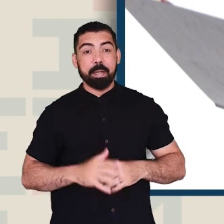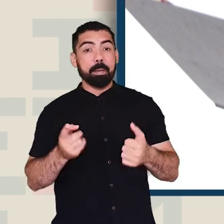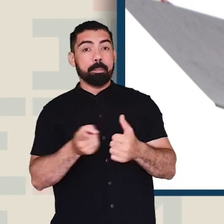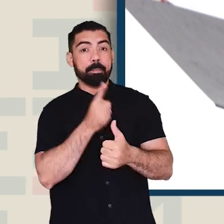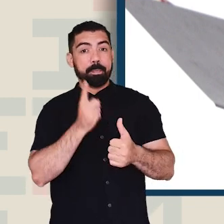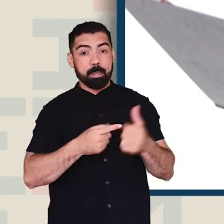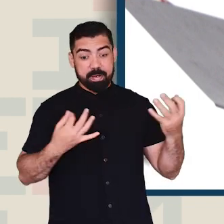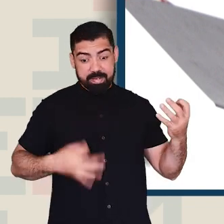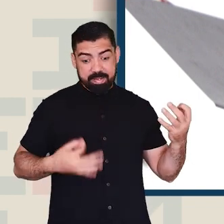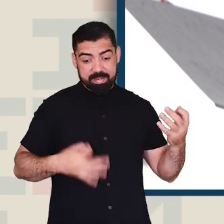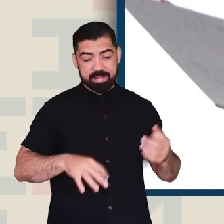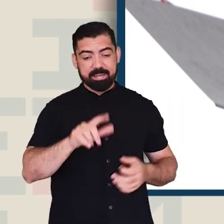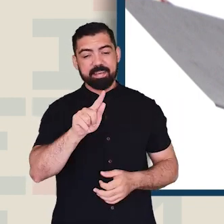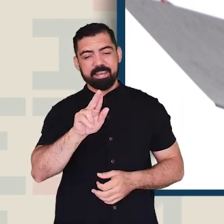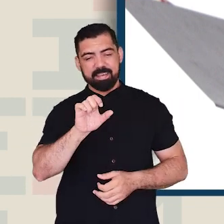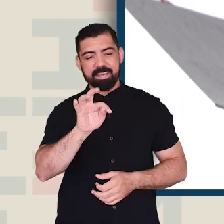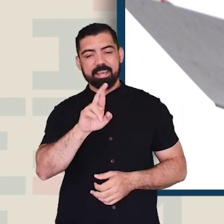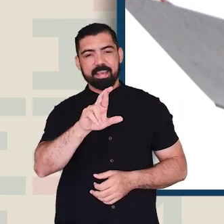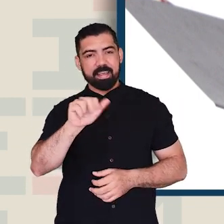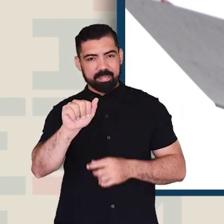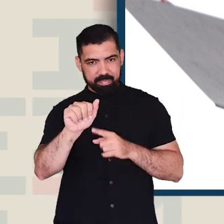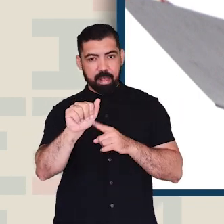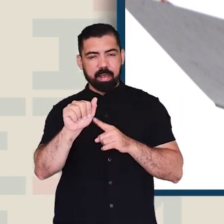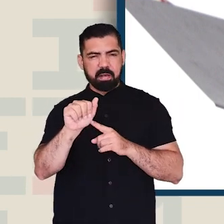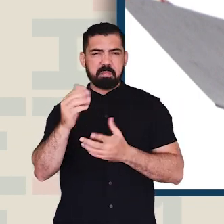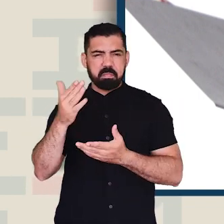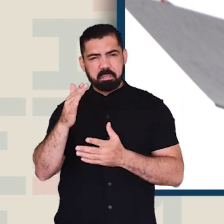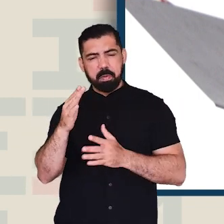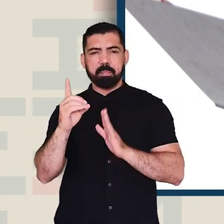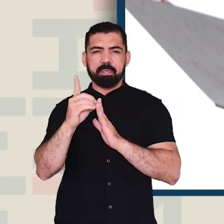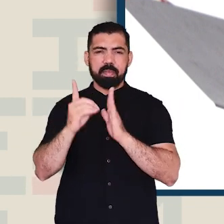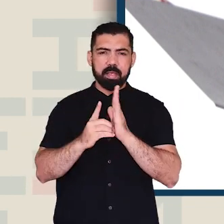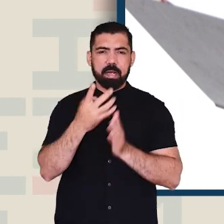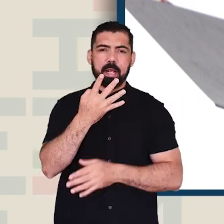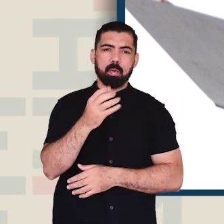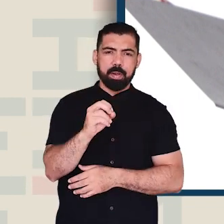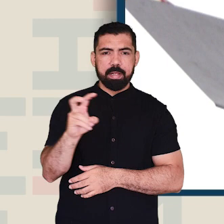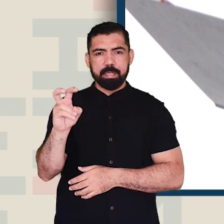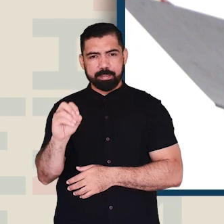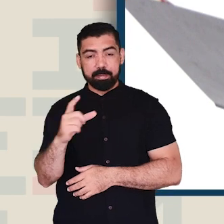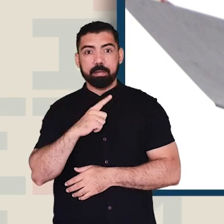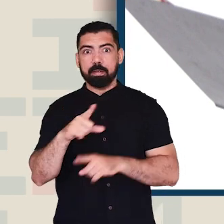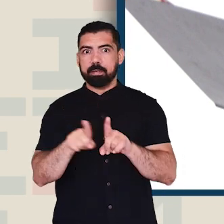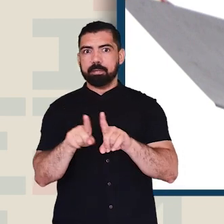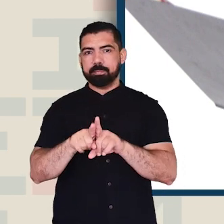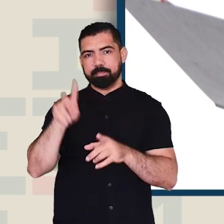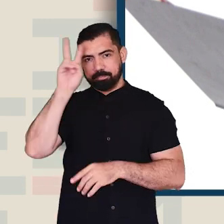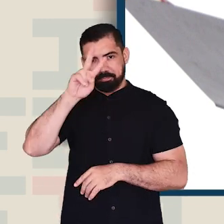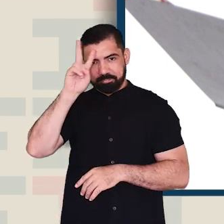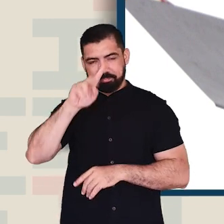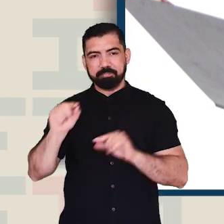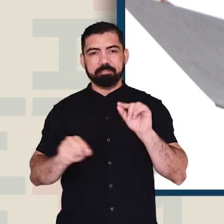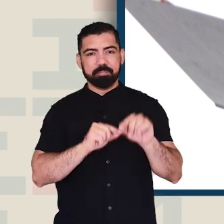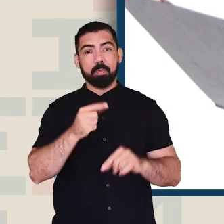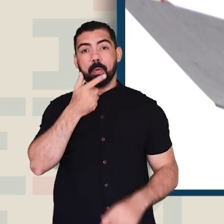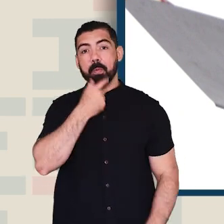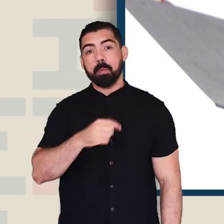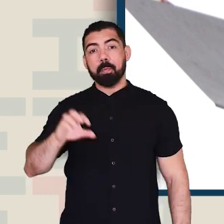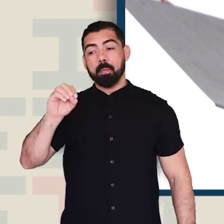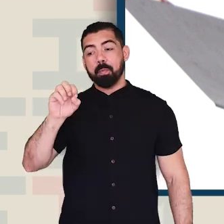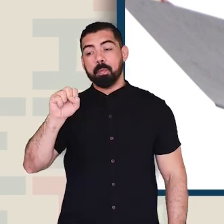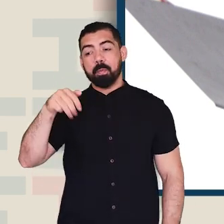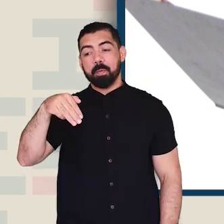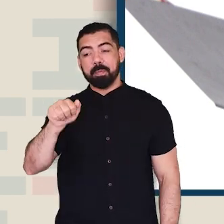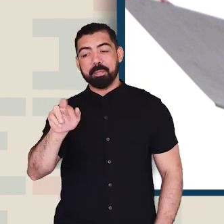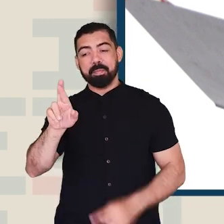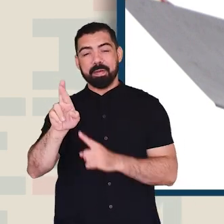elétricas apareceram ali no final dos anos 40 e 50, inclusive tem a história também ali do Osmar, que é pai do